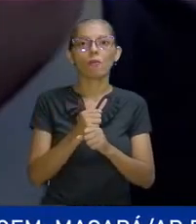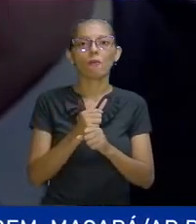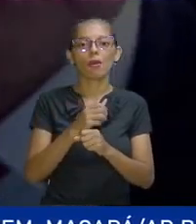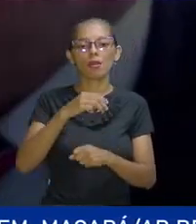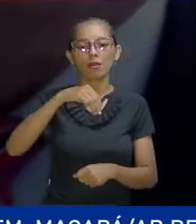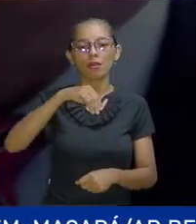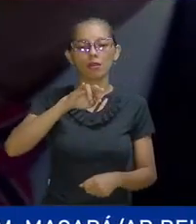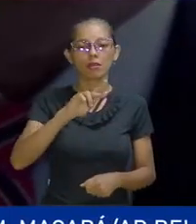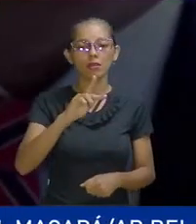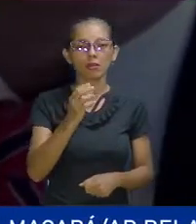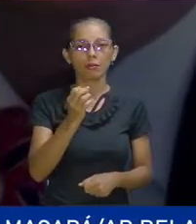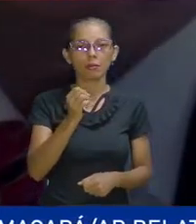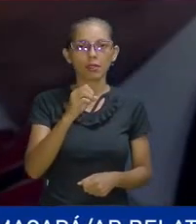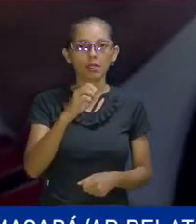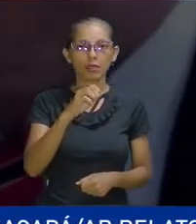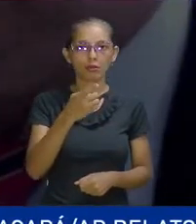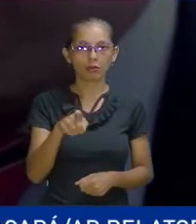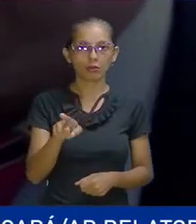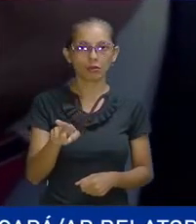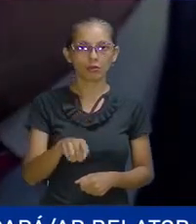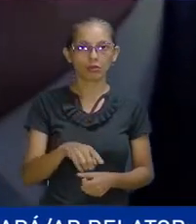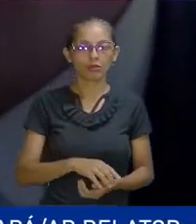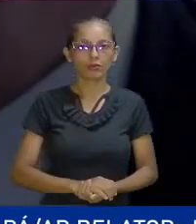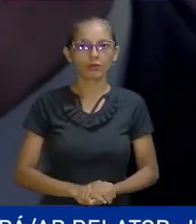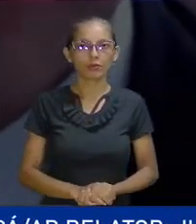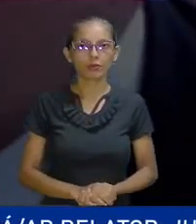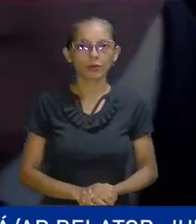refletiu na